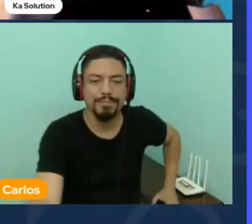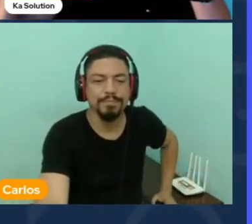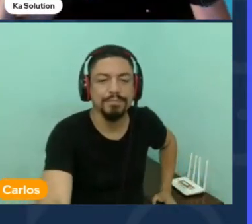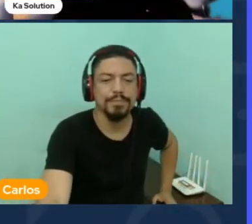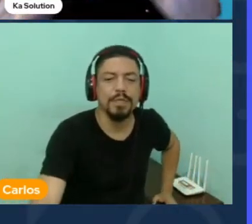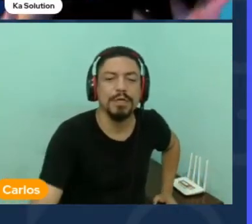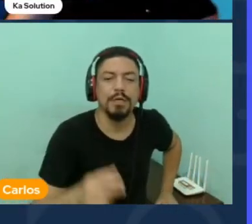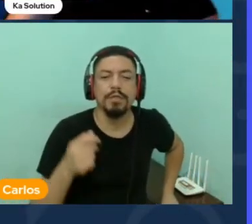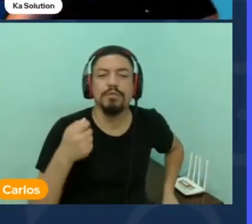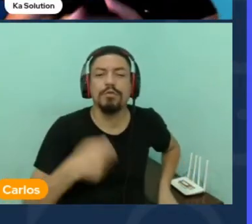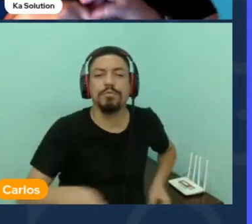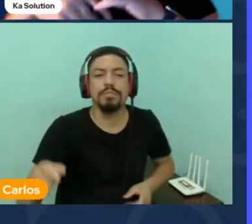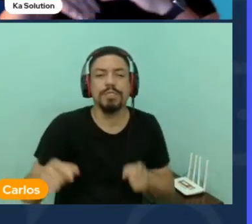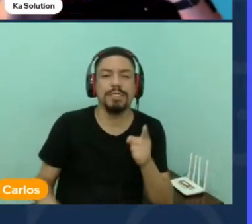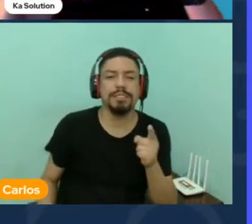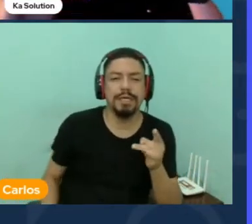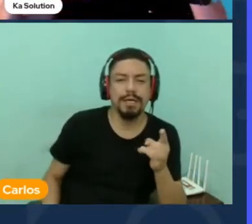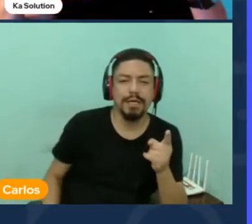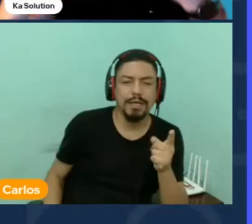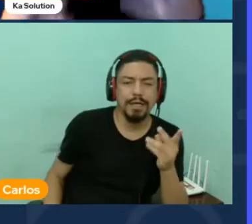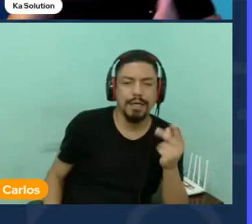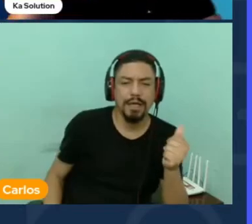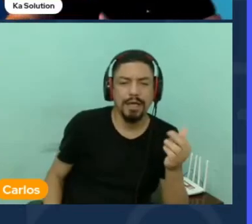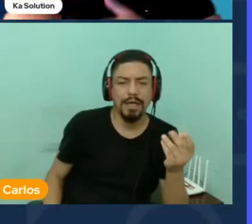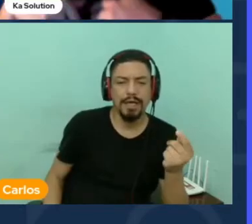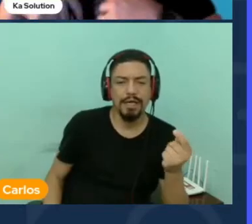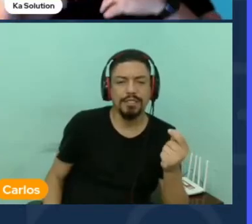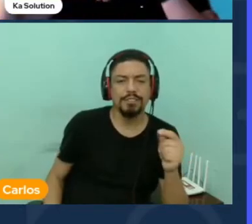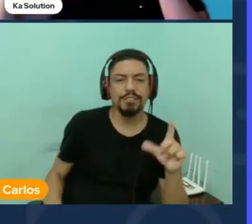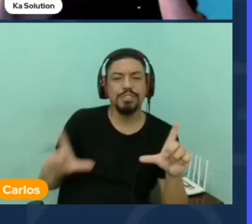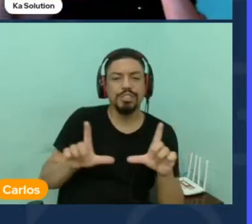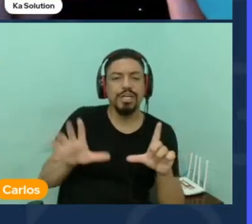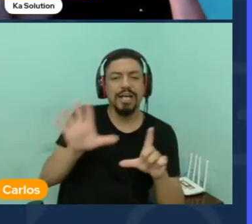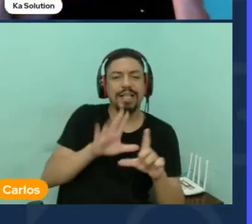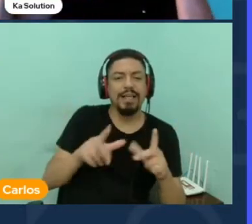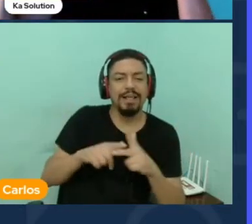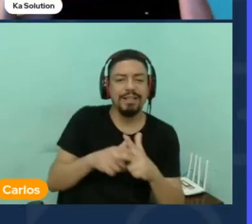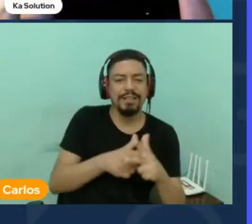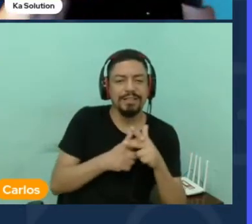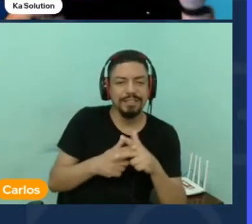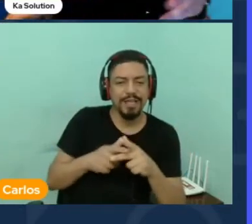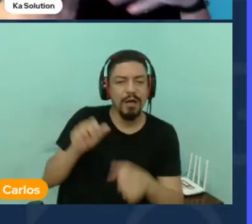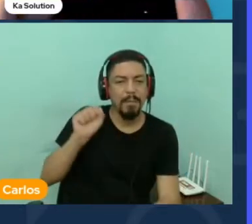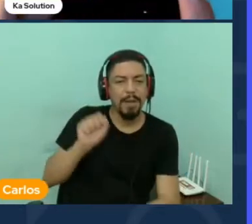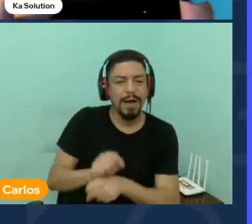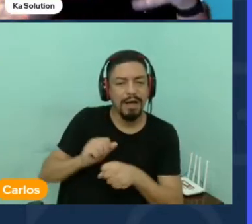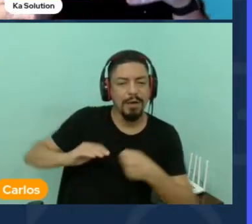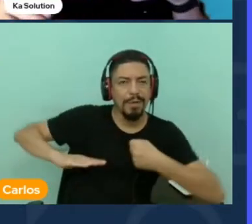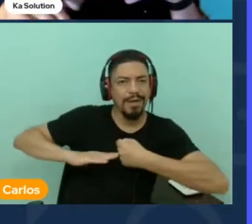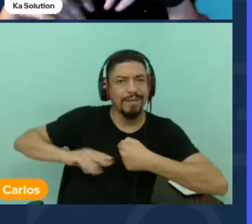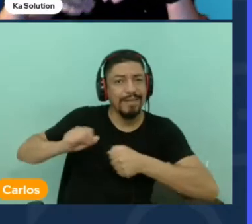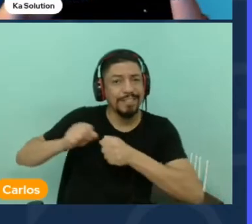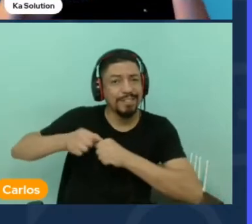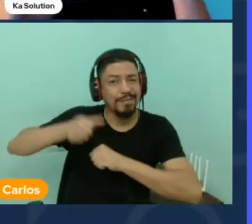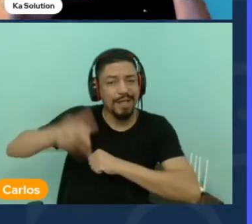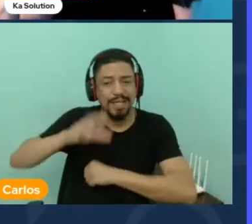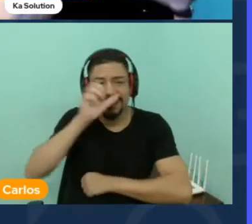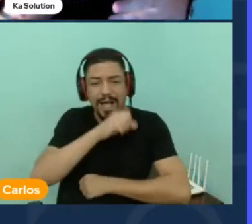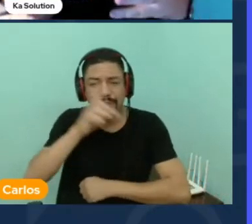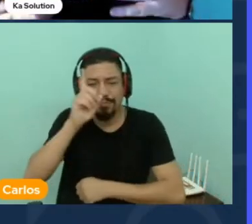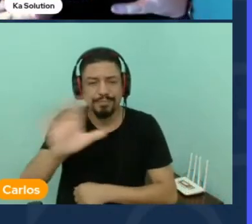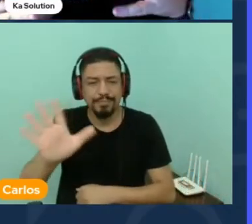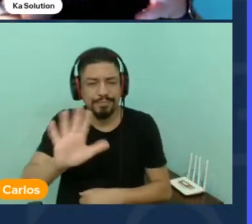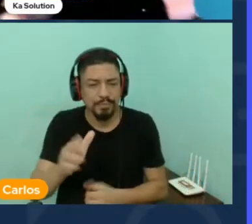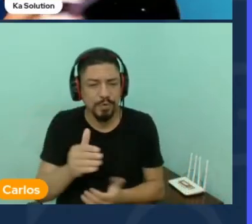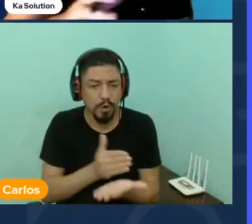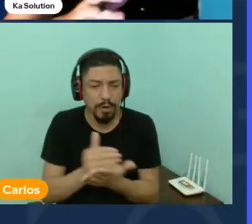preciso de janela de manutenção, eu não preciso parar o meu banco, eu não preciso fazer de madrugada no final de semana. Eu